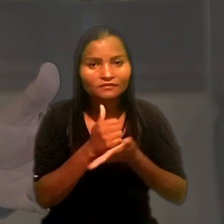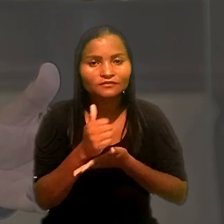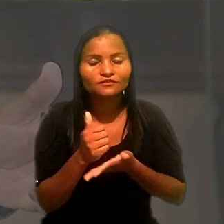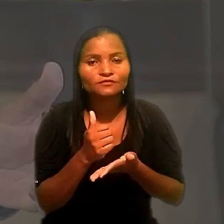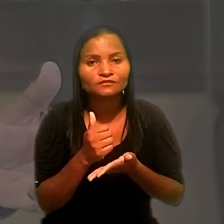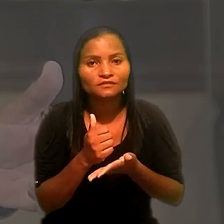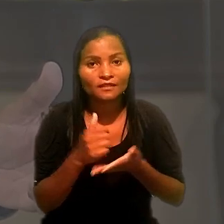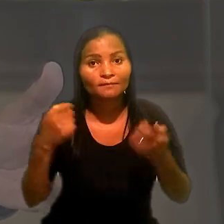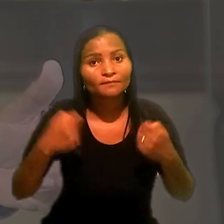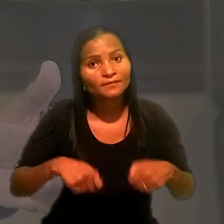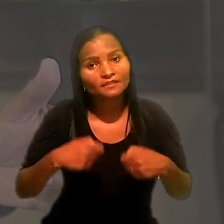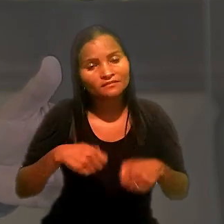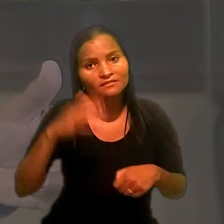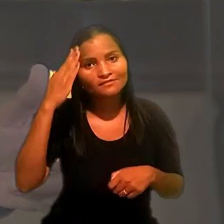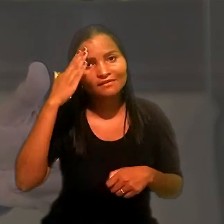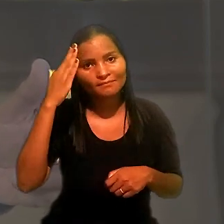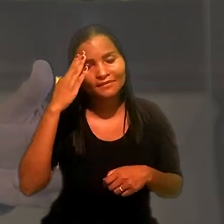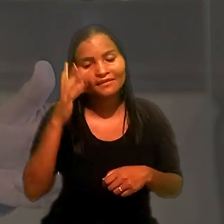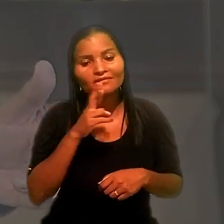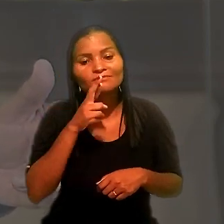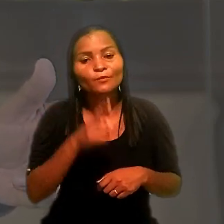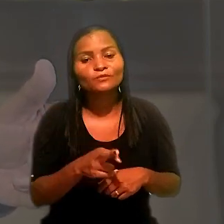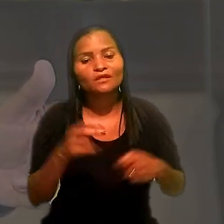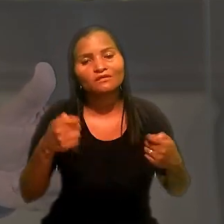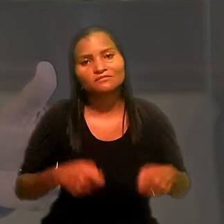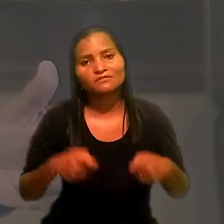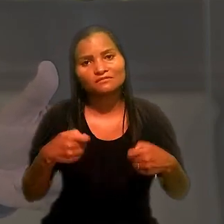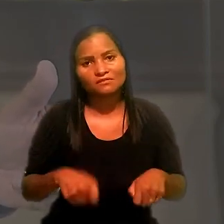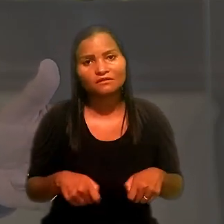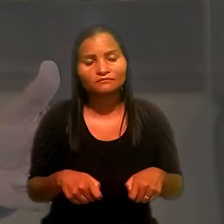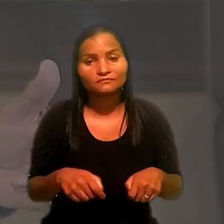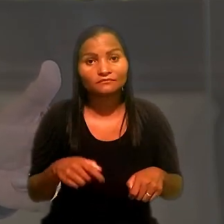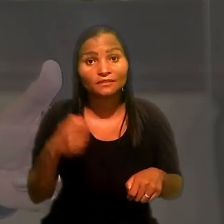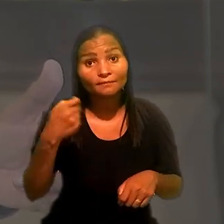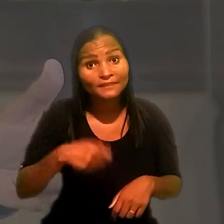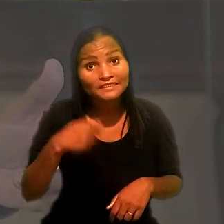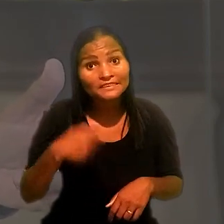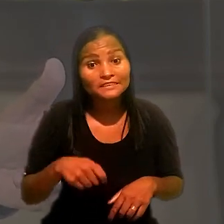tem de saber responder às necessidades. Tem que estar, no mínimo,